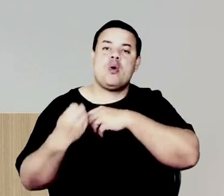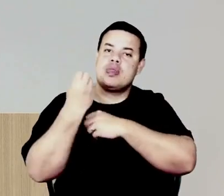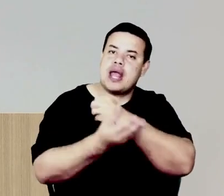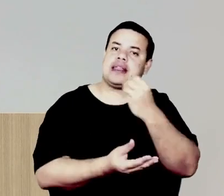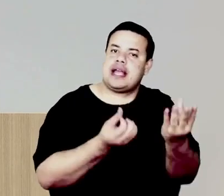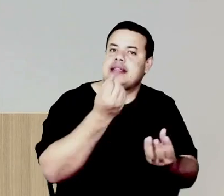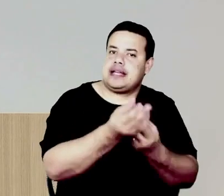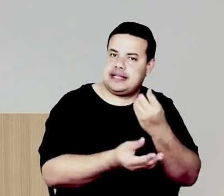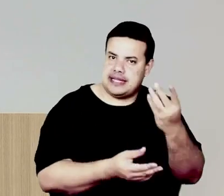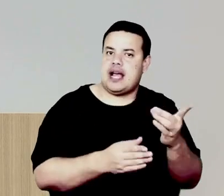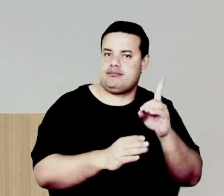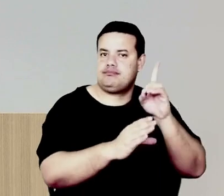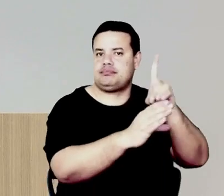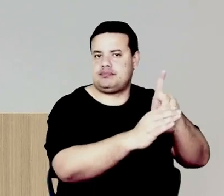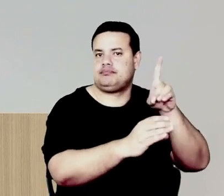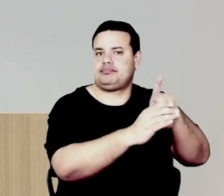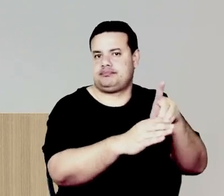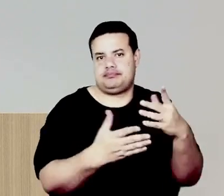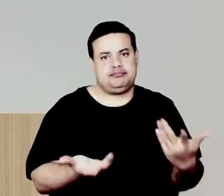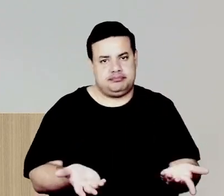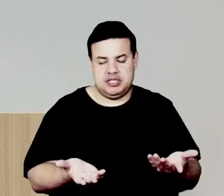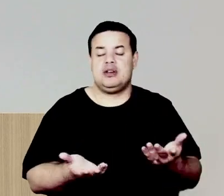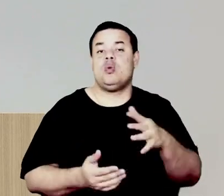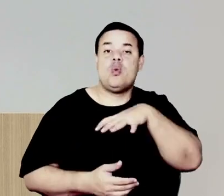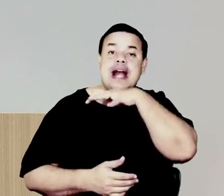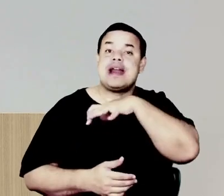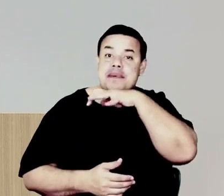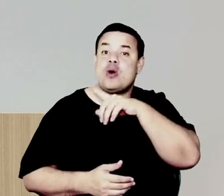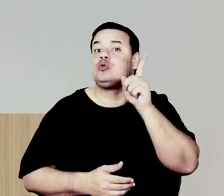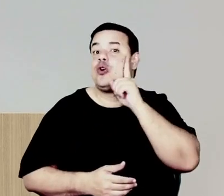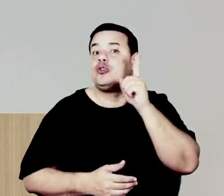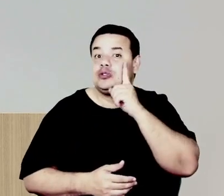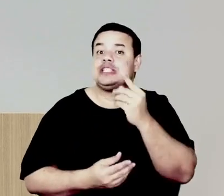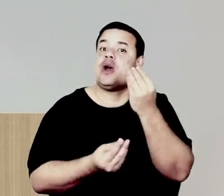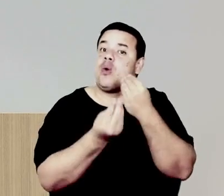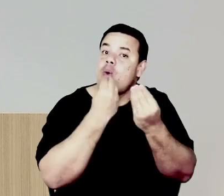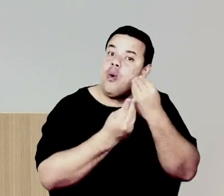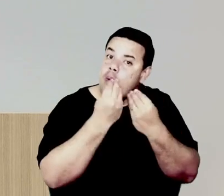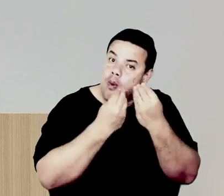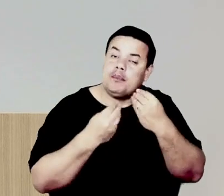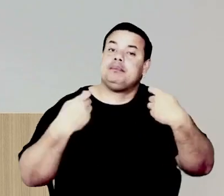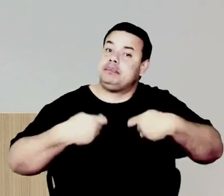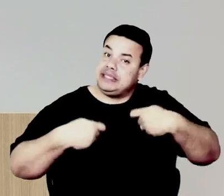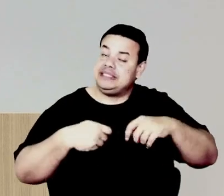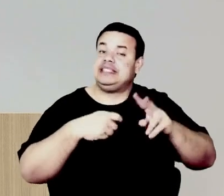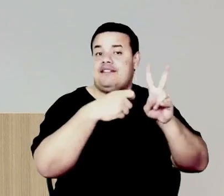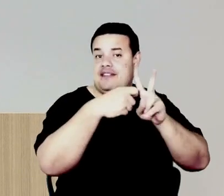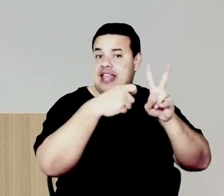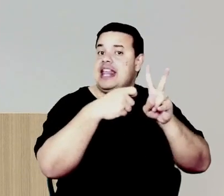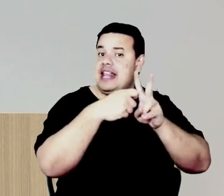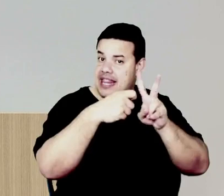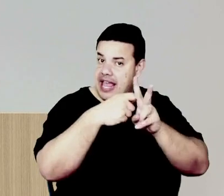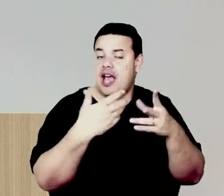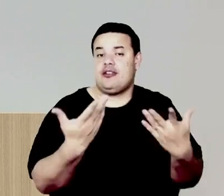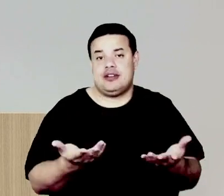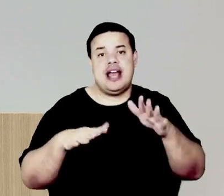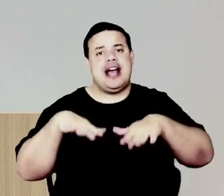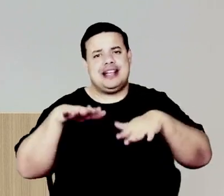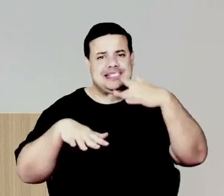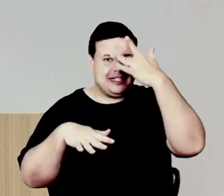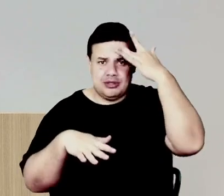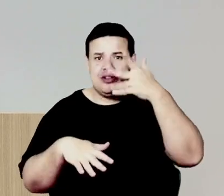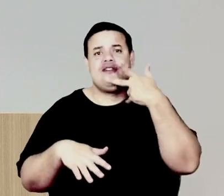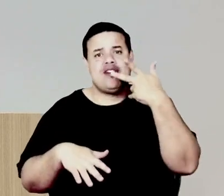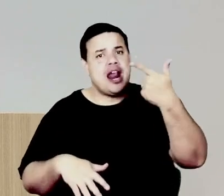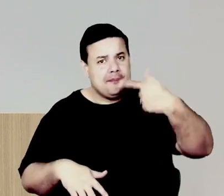tempo todo. Os animais comem todos os dias, precisam de veterinário. Não é, às vezes as pessoas falam: "Nossa, mas é só mais um". Não é